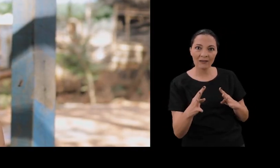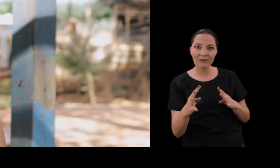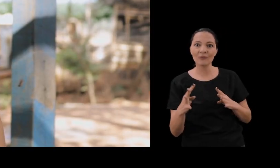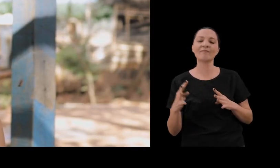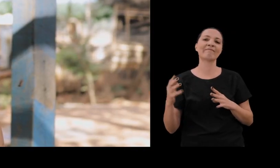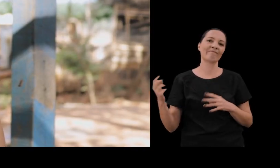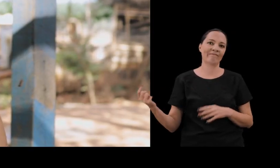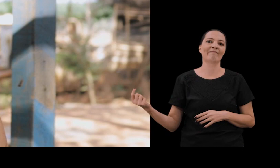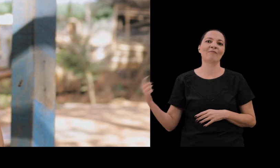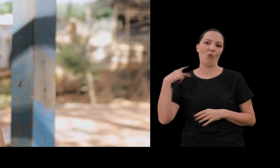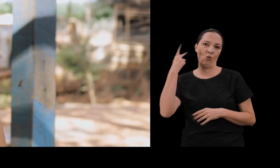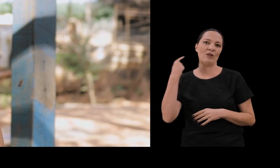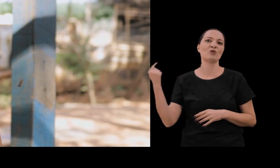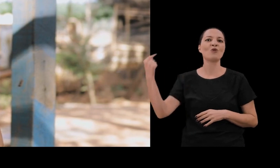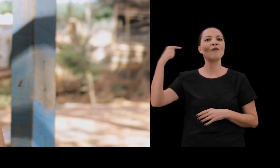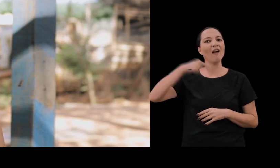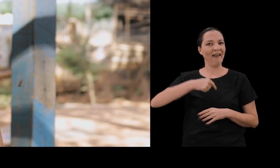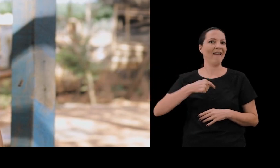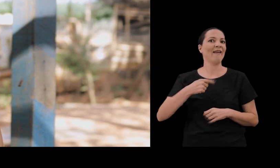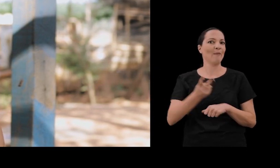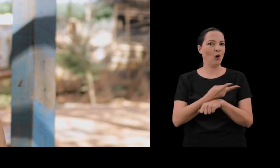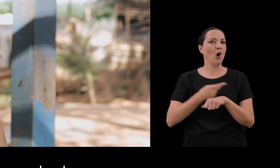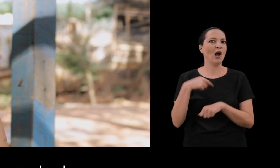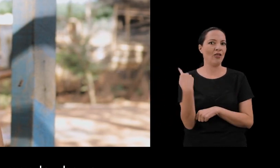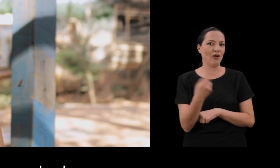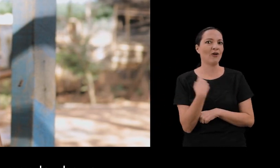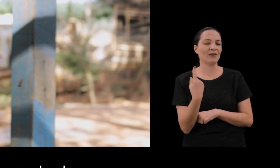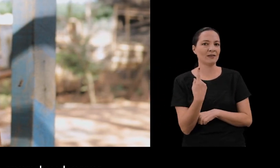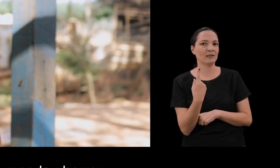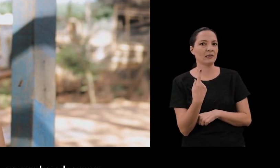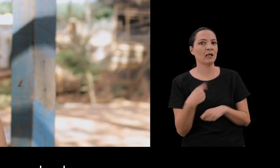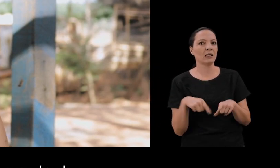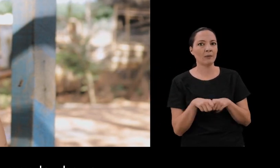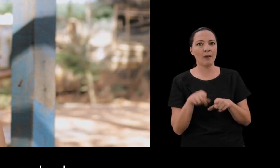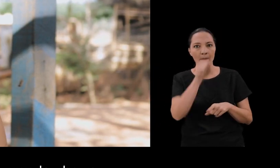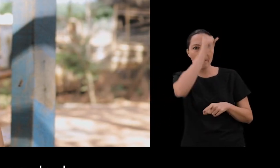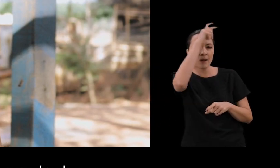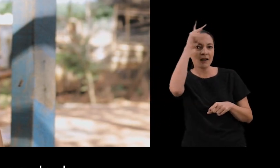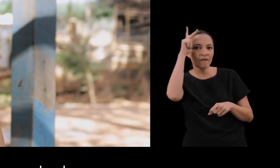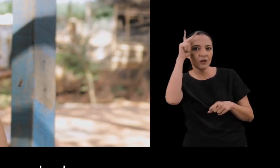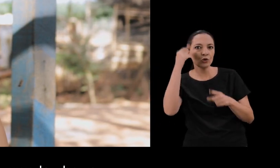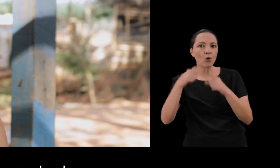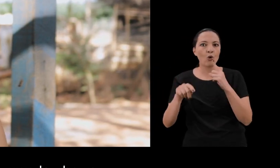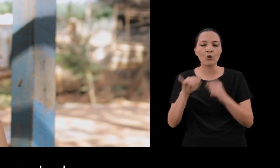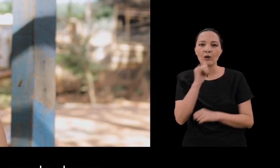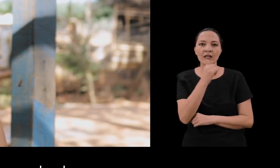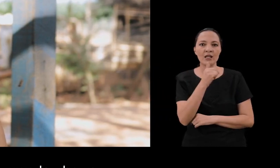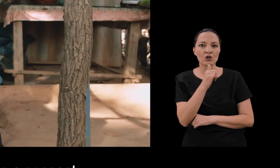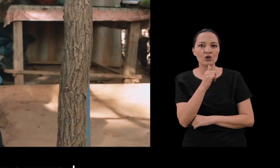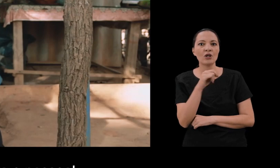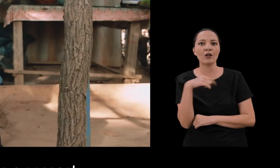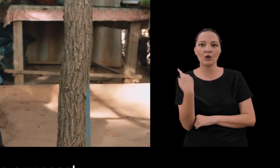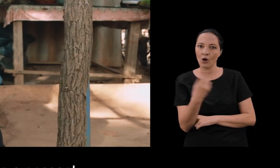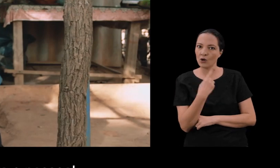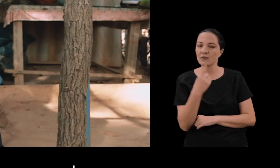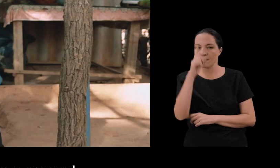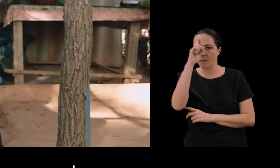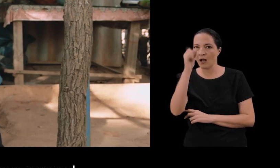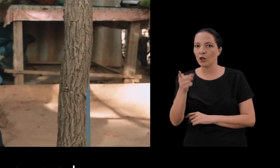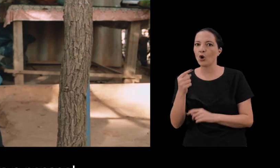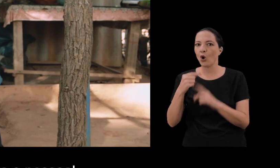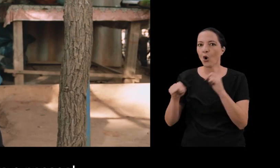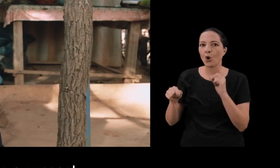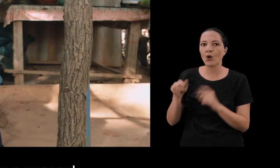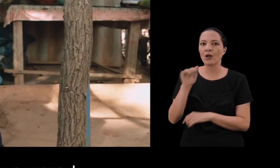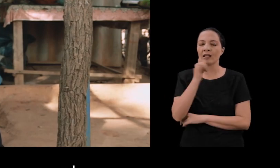estão aqui, atrás da gente, batendo na nossa porta. Inclusive até prefeito meio que mandou barrar a nossa energia, entendeu? Mandou cortar, não,